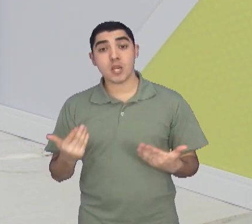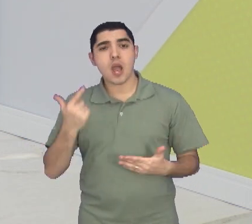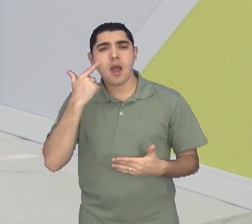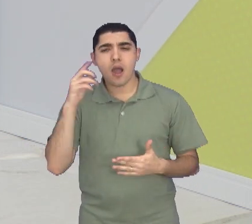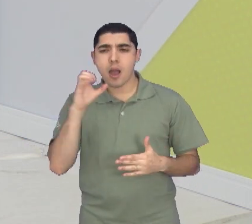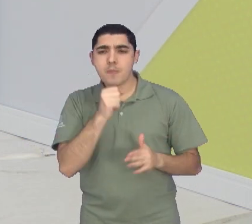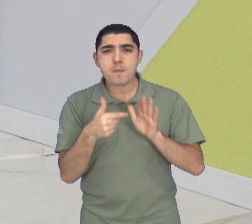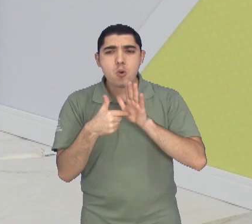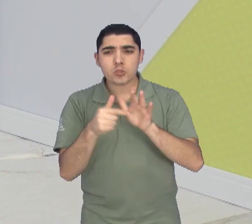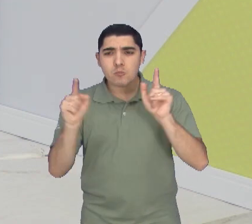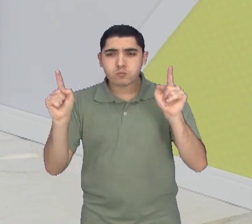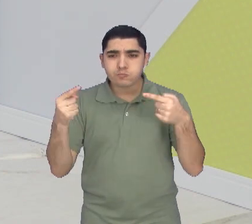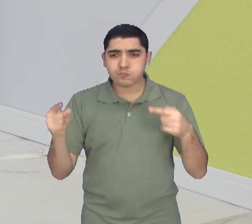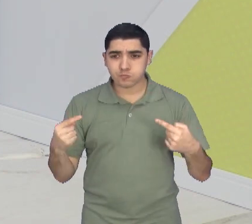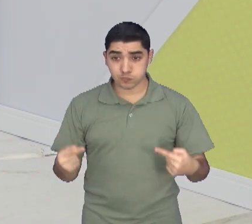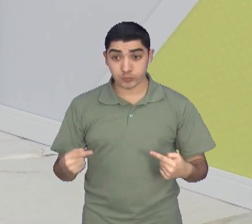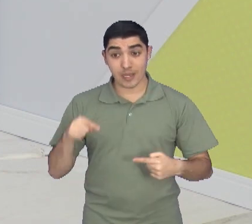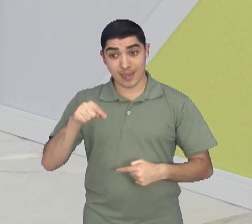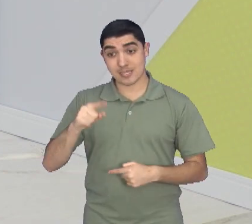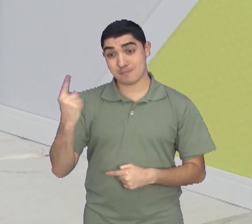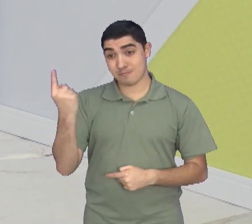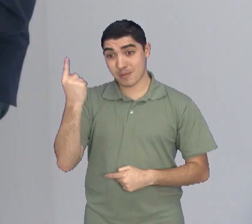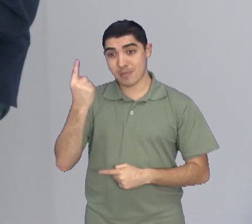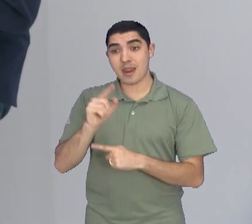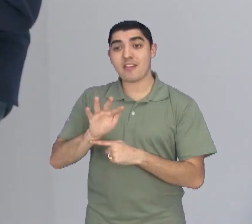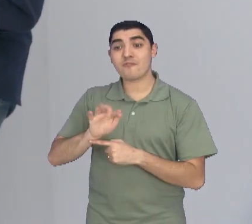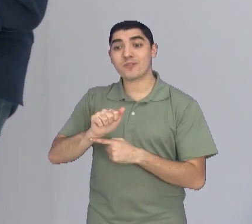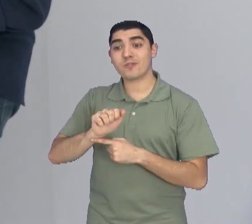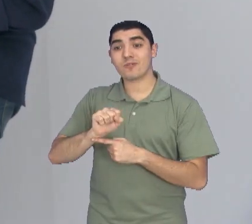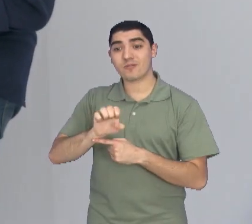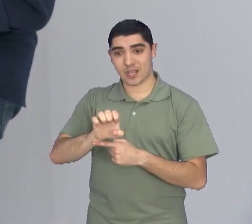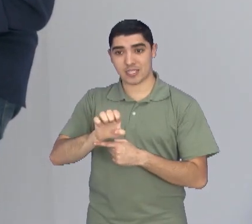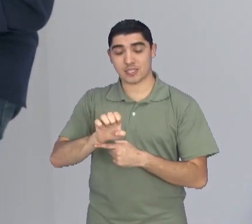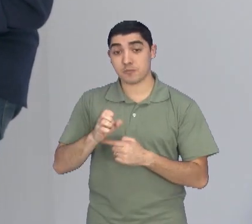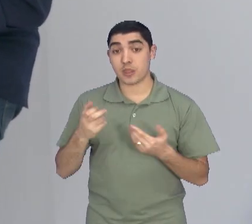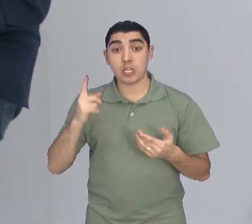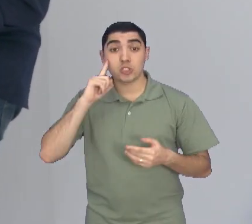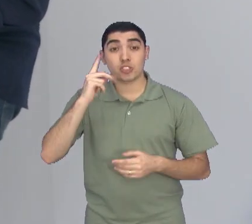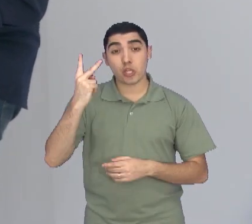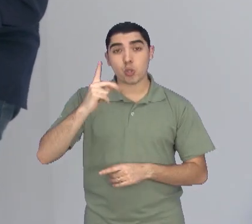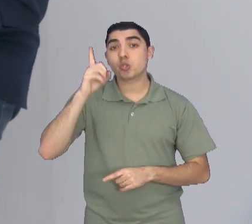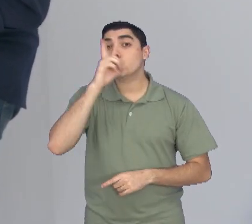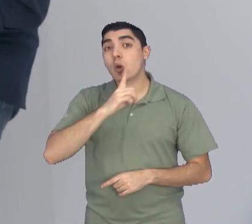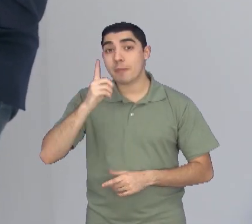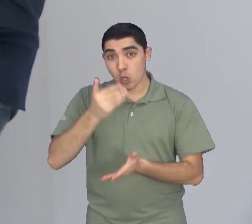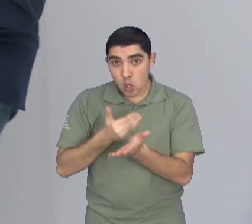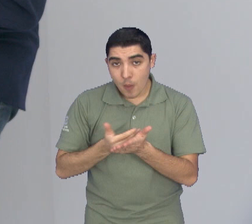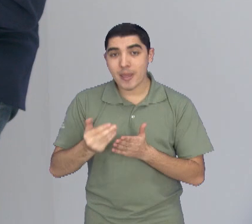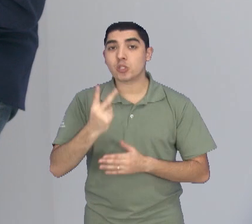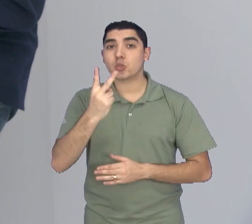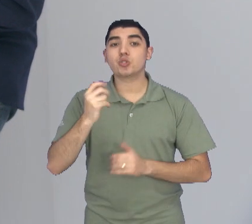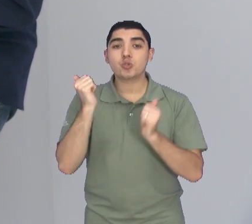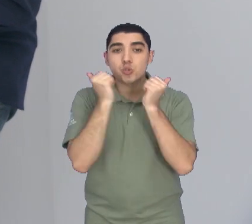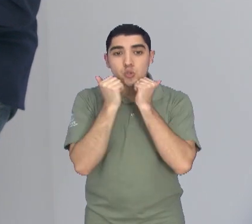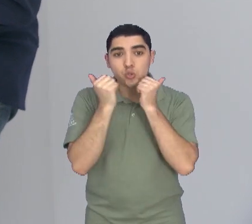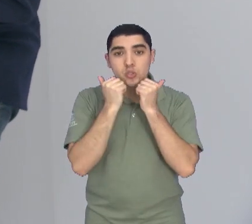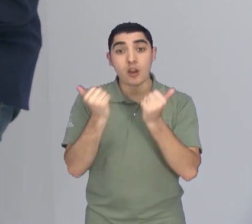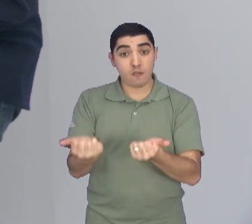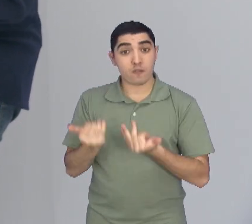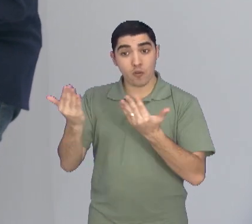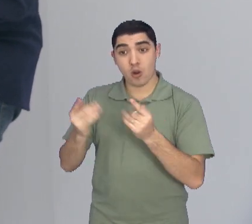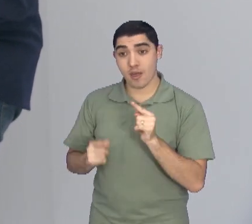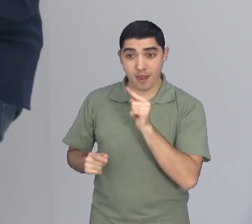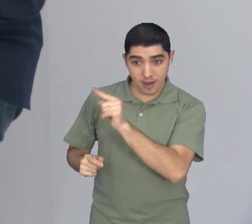José na primeira fase da Copa Paulista, estreia marcada para o dia 2, um domingão, 10 horas da manhã, lá em Eurico